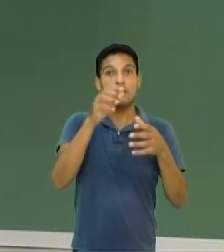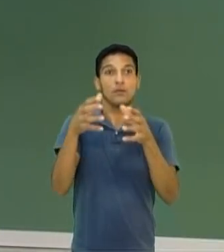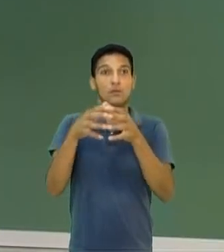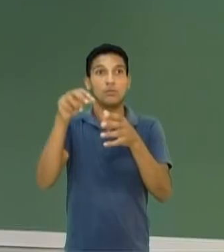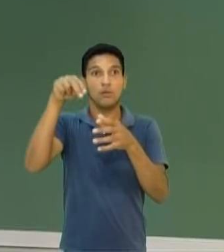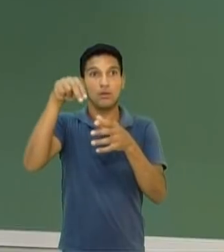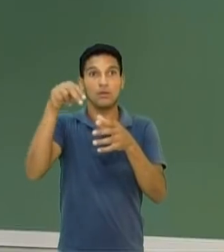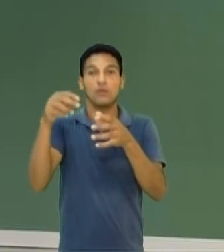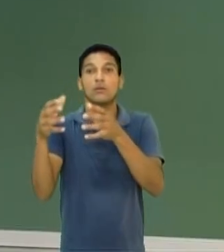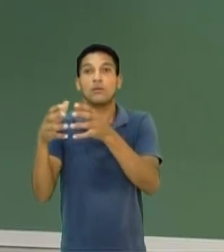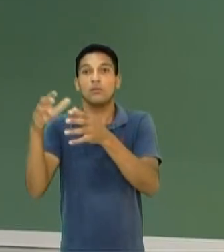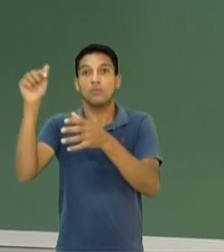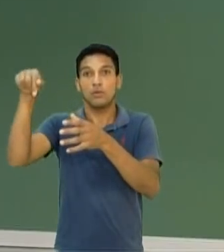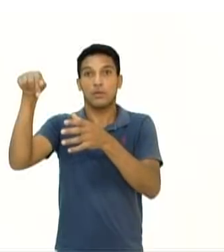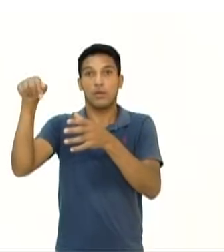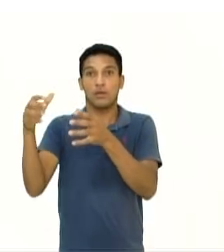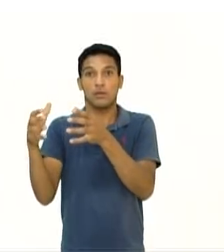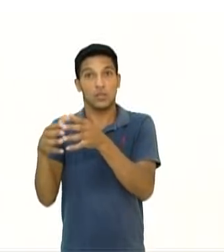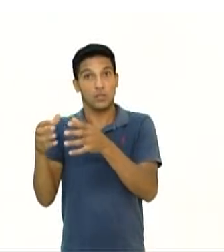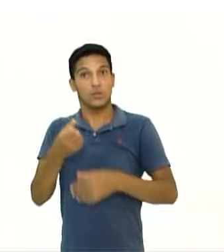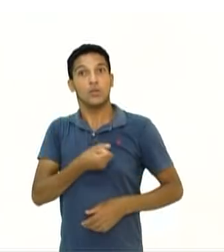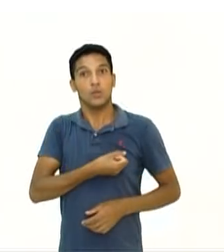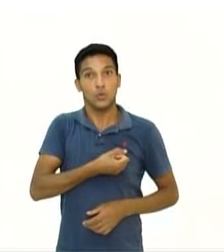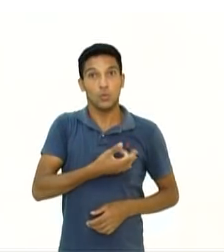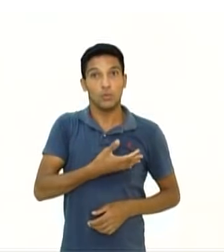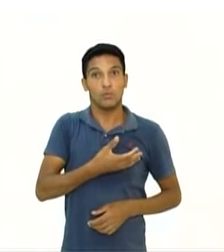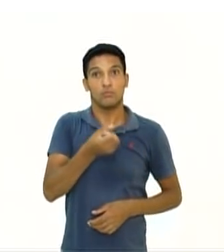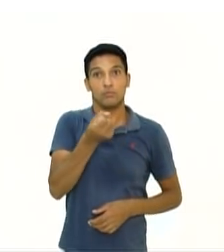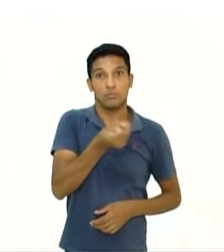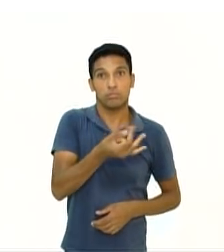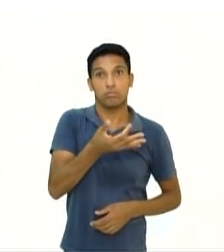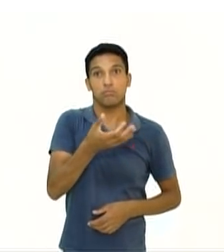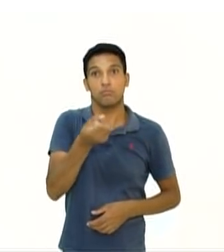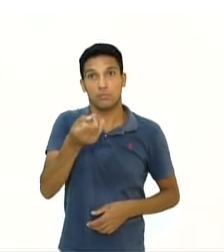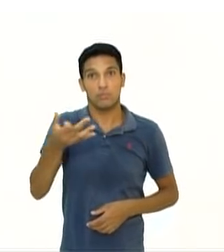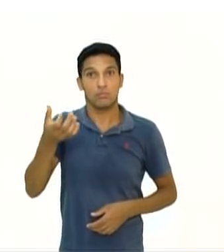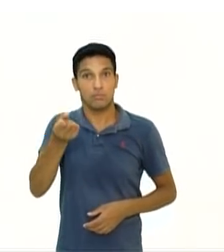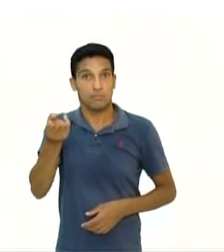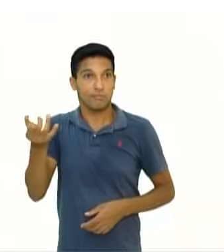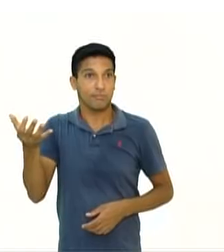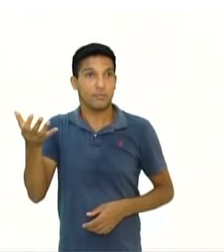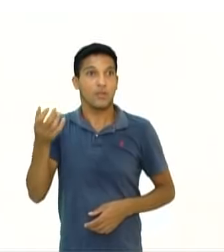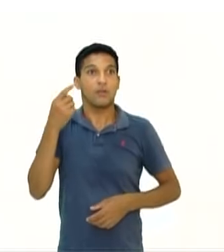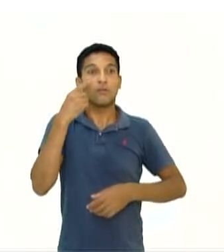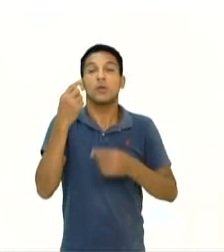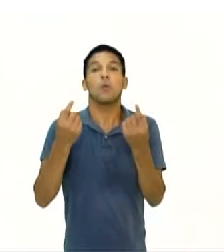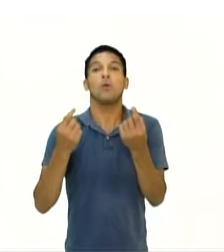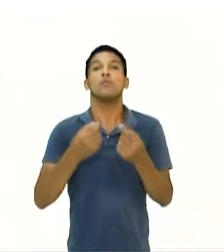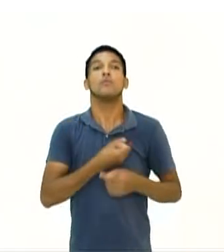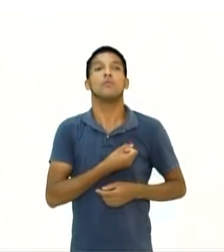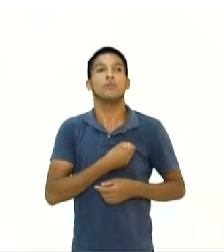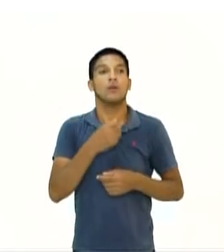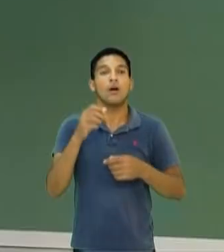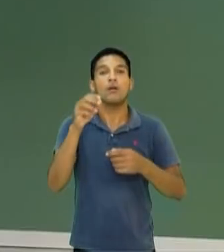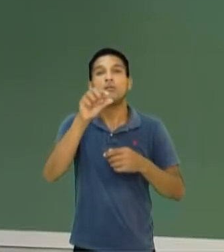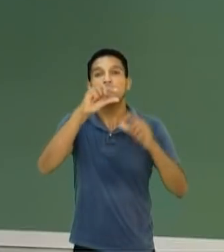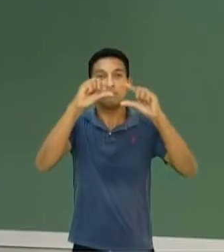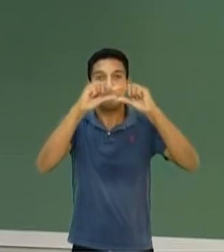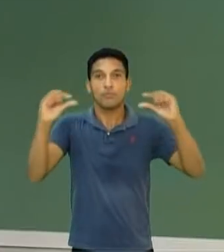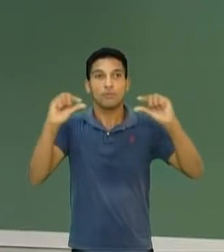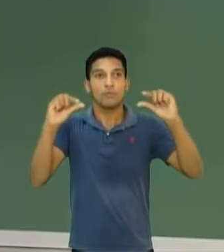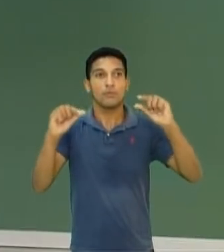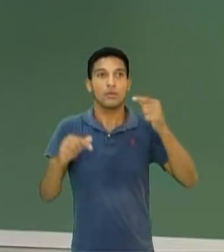Pessoal, então aqui, ó, né? Eu só preciso dizer se ele pertence ou não. É isso que eu preciso. Então vamos lá, o menos 2